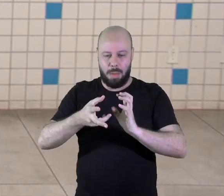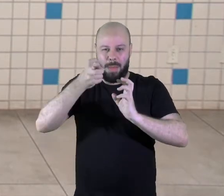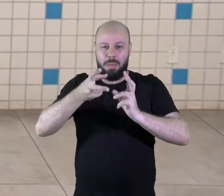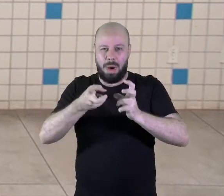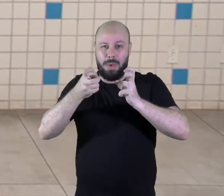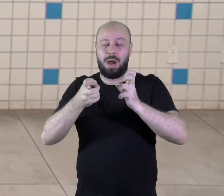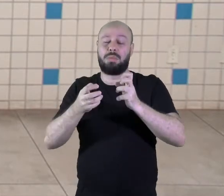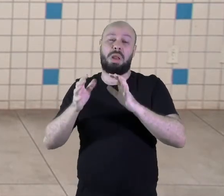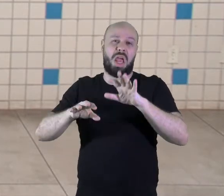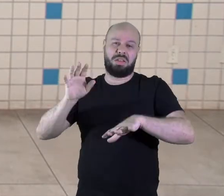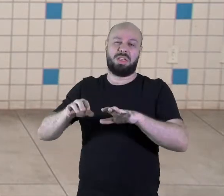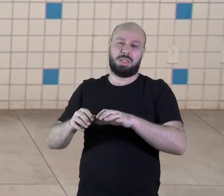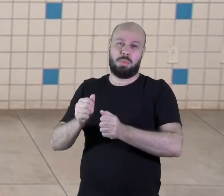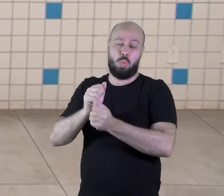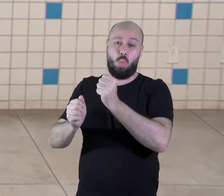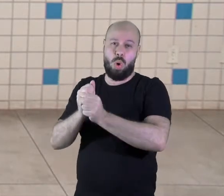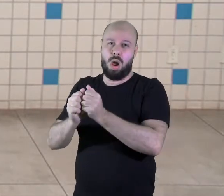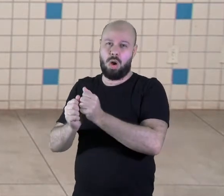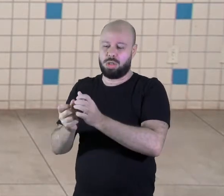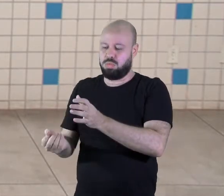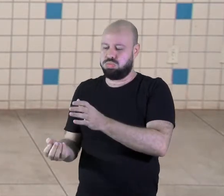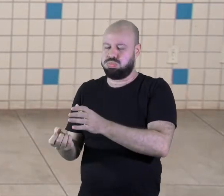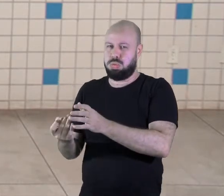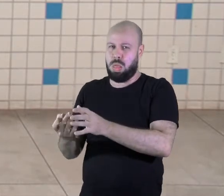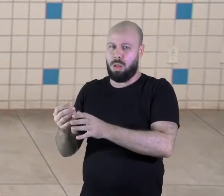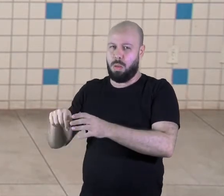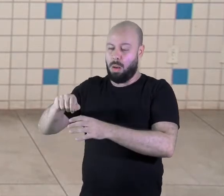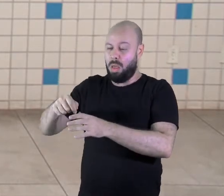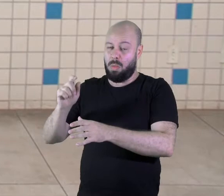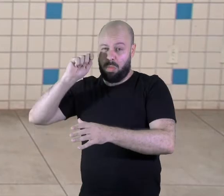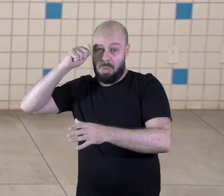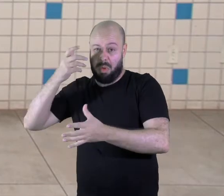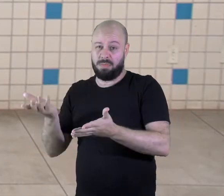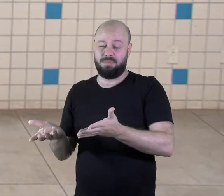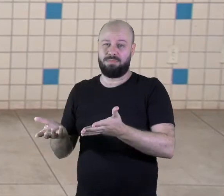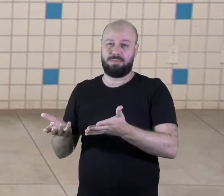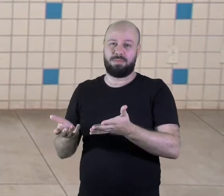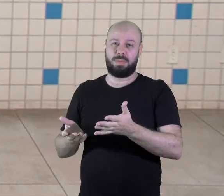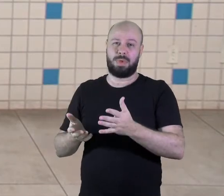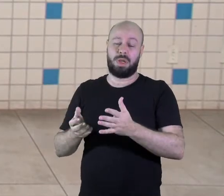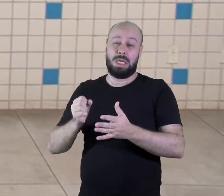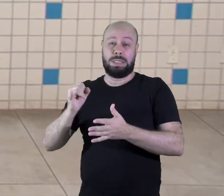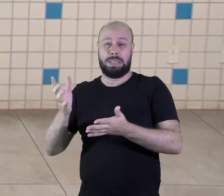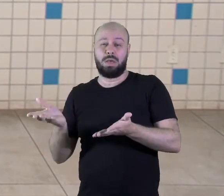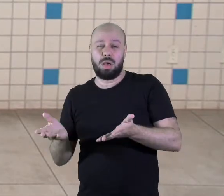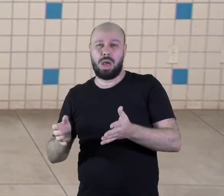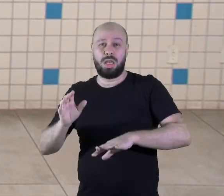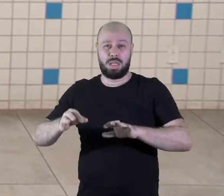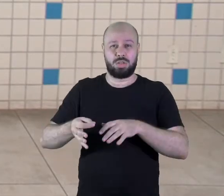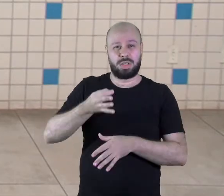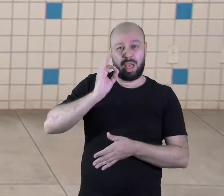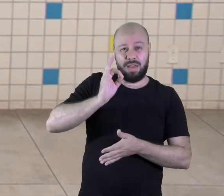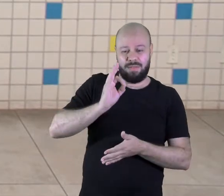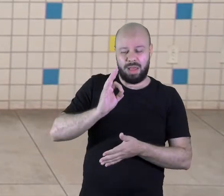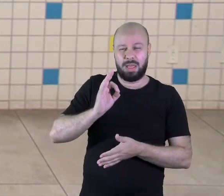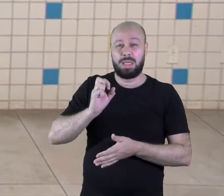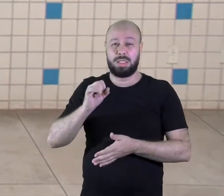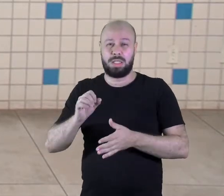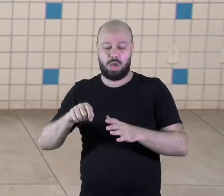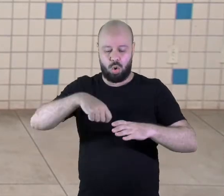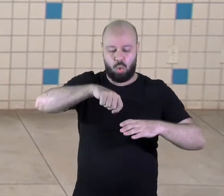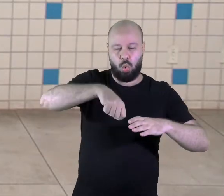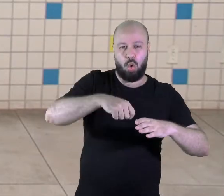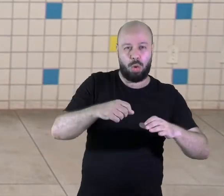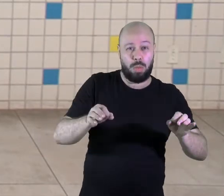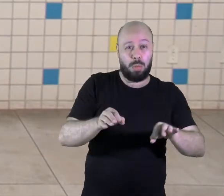é o arroz que está queimando, que a gente ficou de cuidar e não cuidou, né? Queimou o arroz. Não é? Se é o café que está fazendo, se é a comida que já